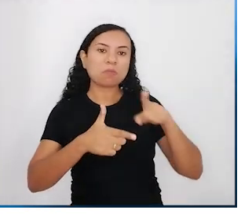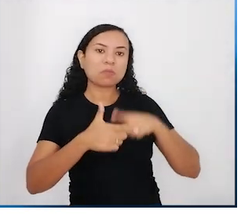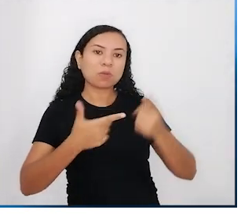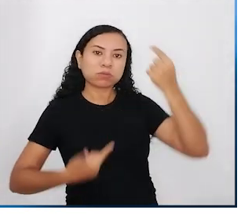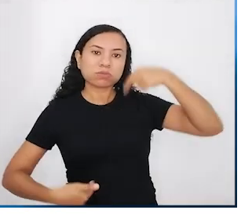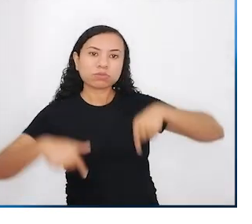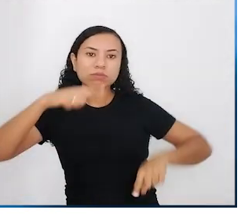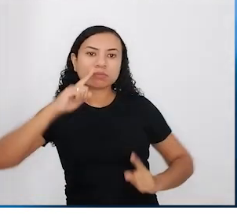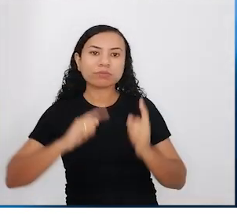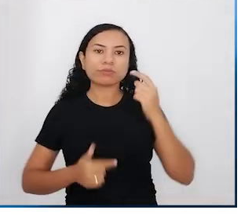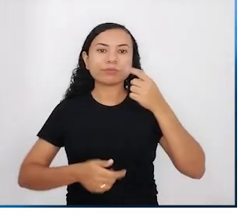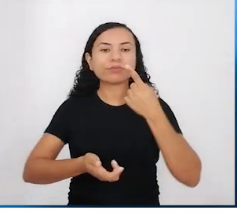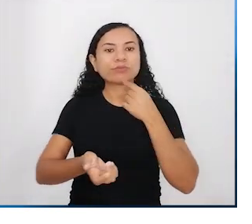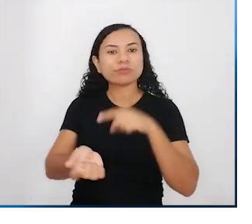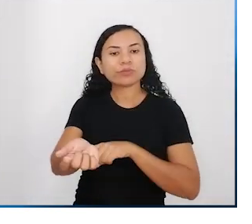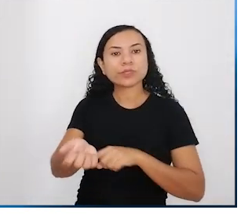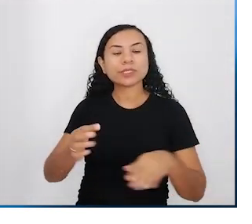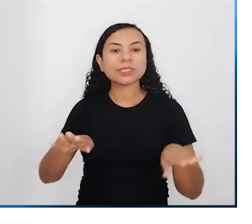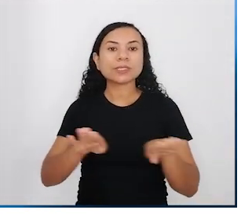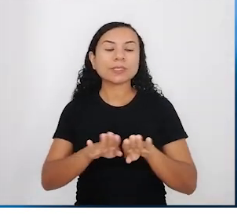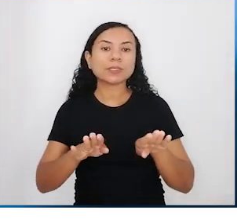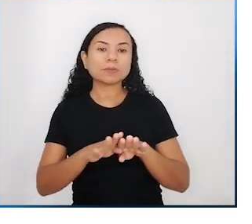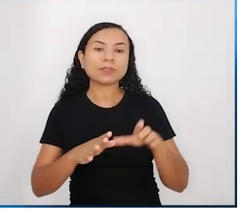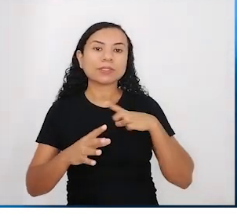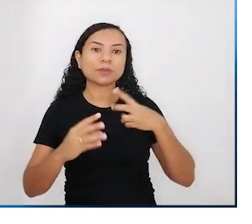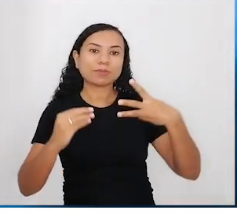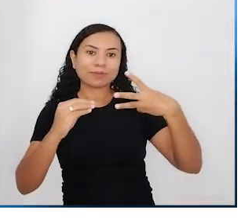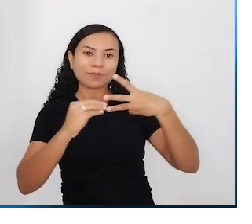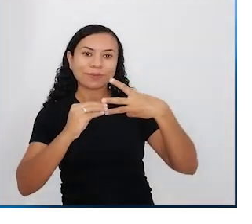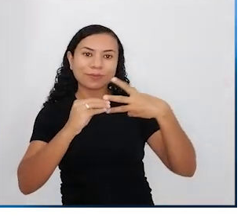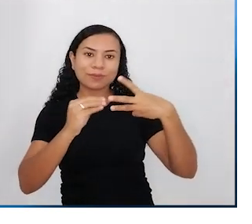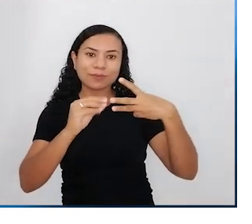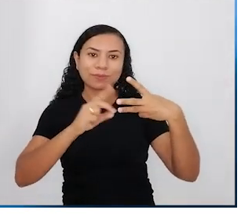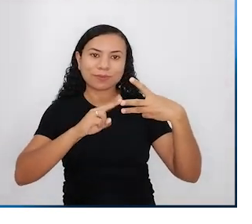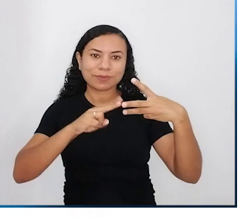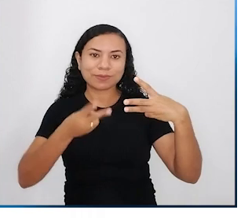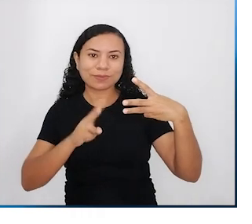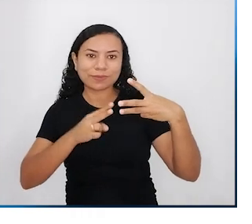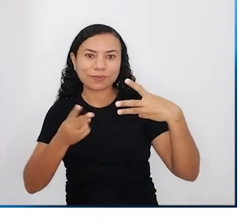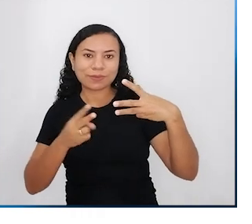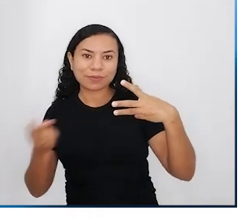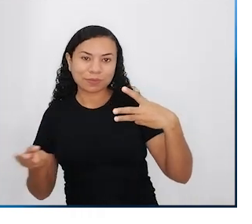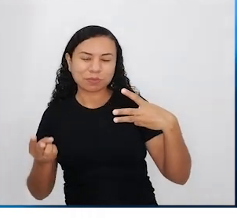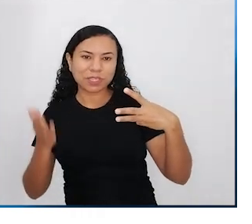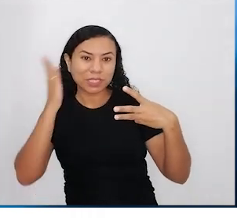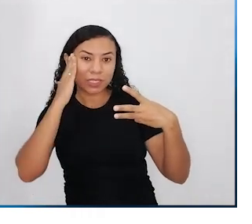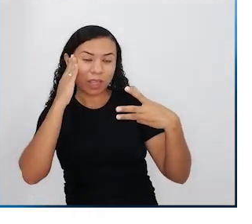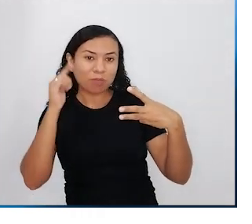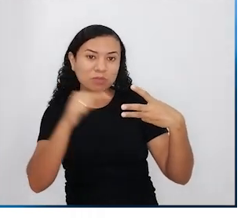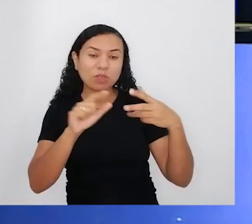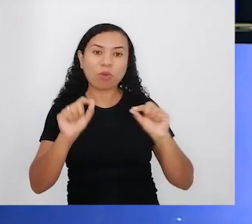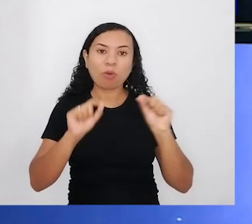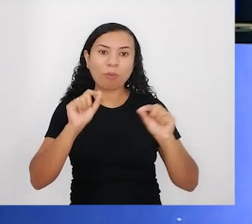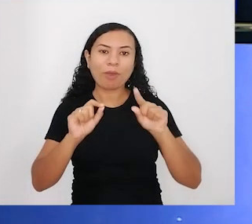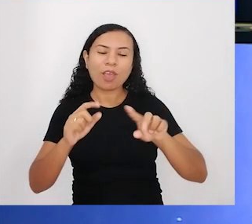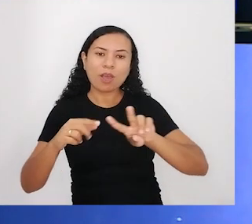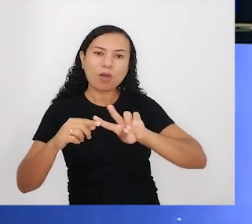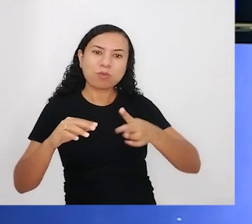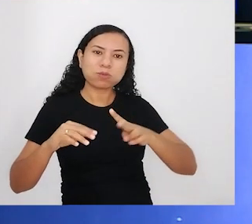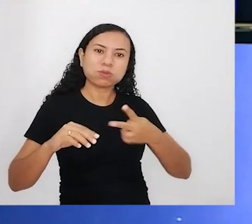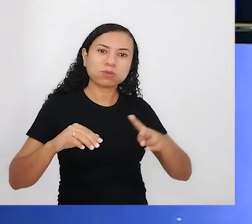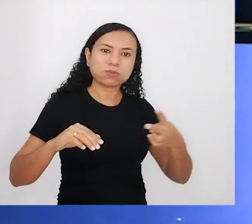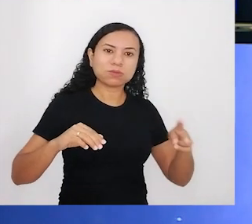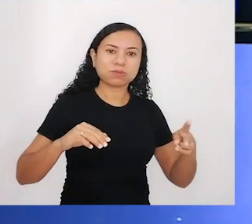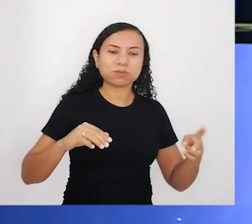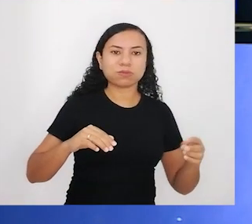também tratamento com células-tronco. Células-tronco são aquelas células que se multiplicam em vários tipos de células que existem no organismo, por